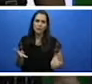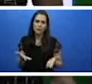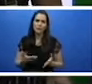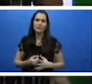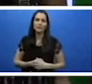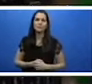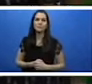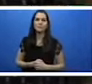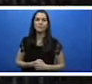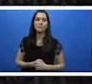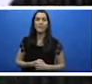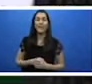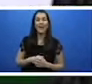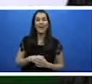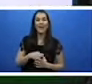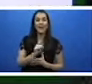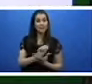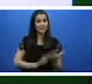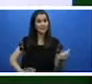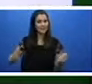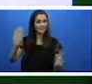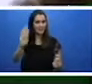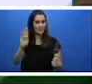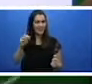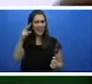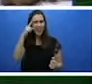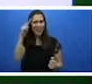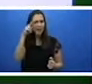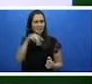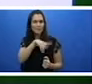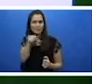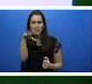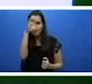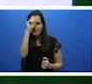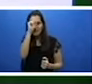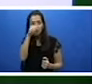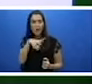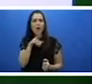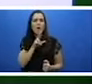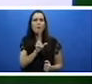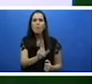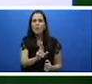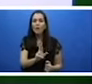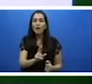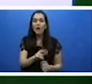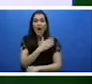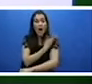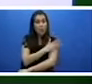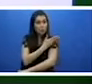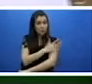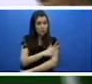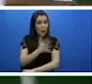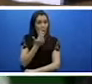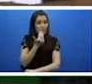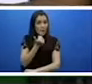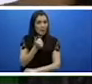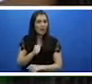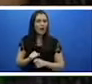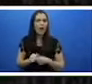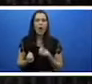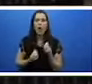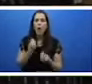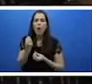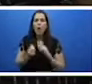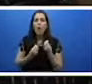B, lembre-se do que aprendeu e responda. De acordo com o hábito alimentar, como são